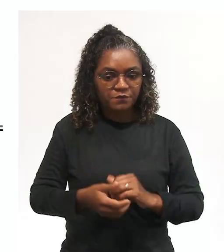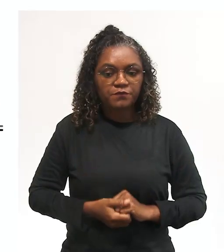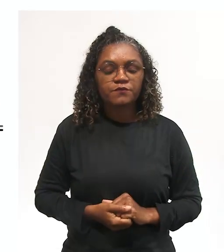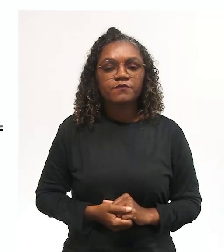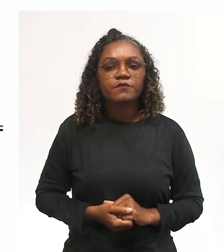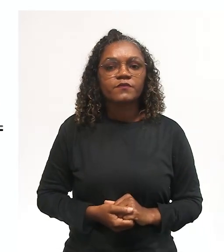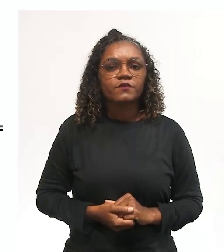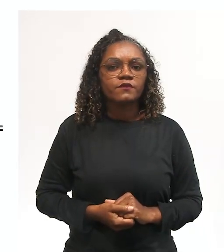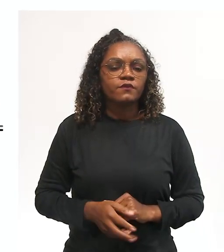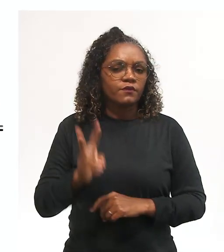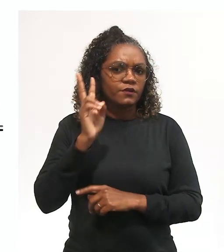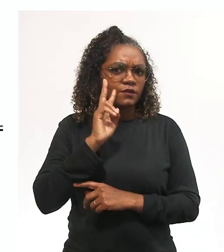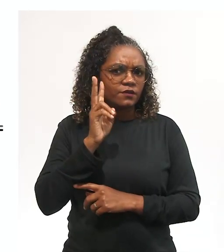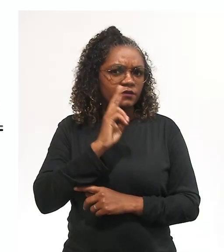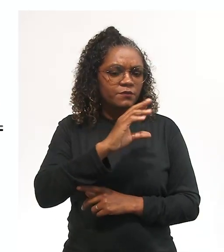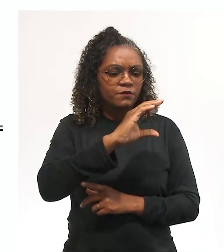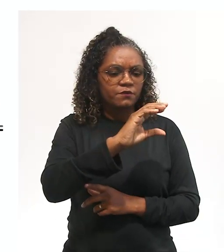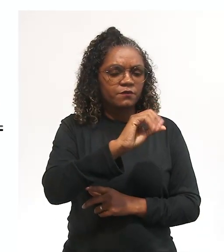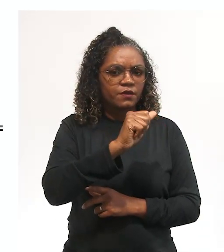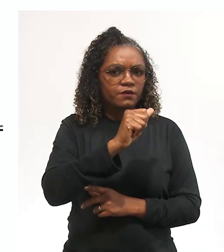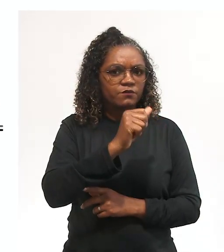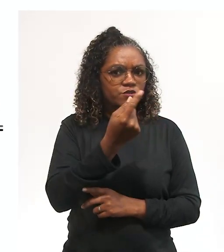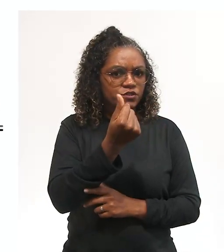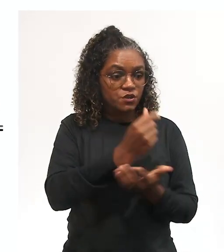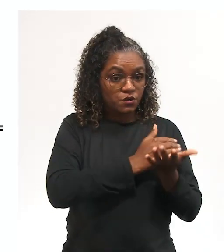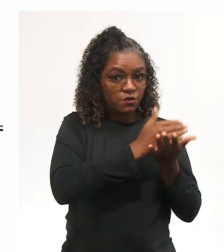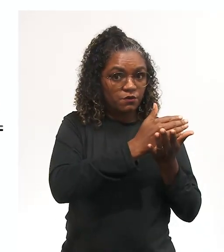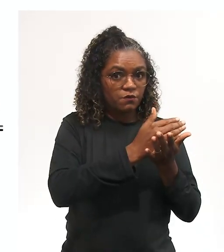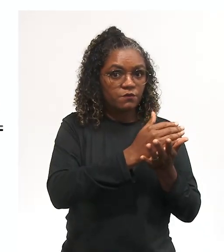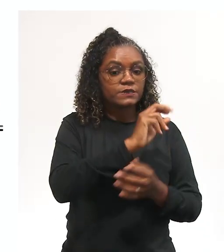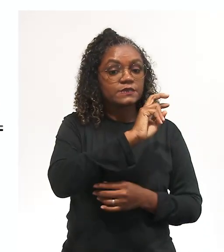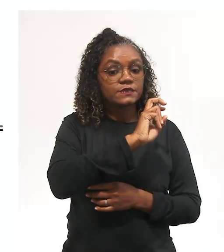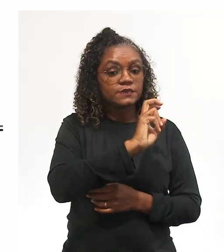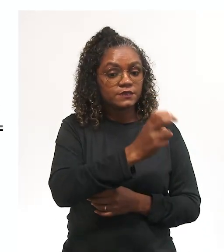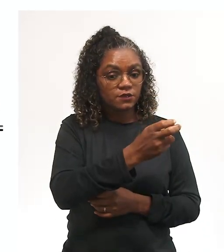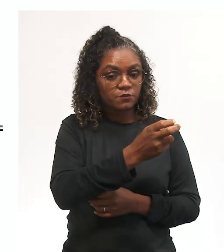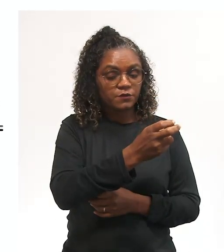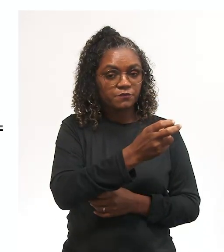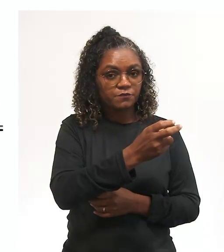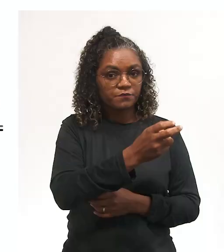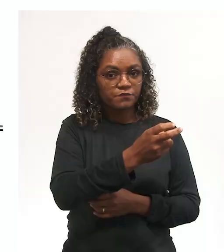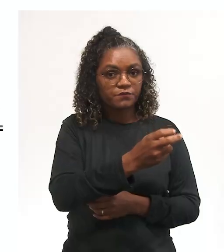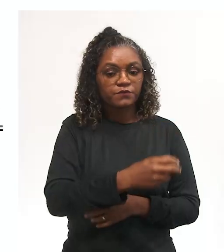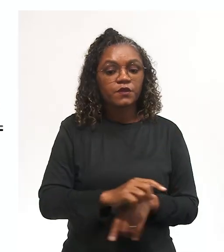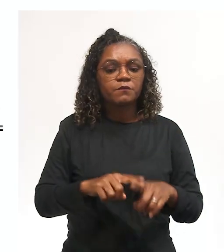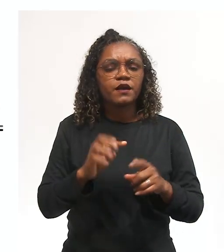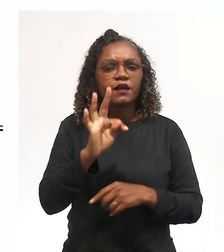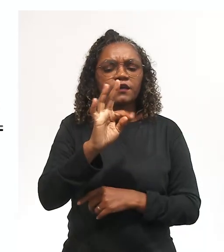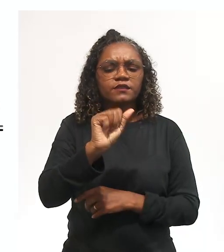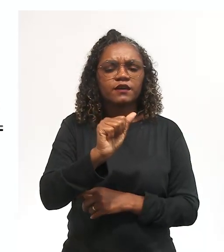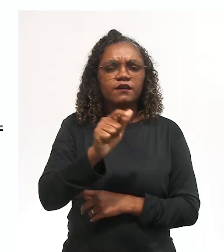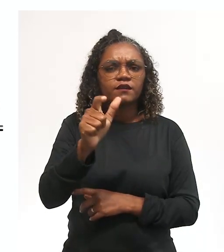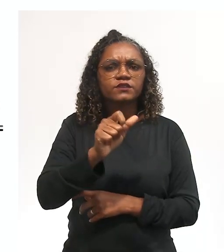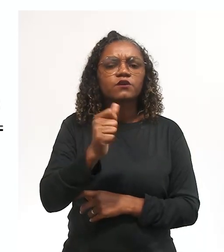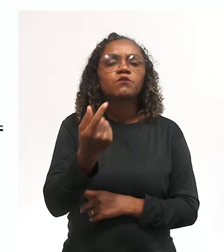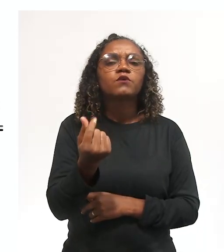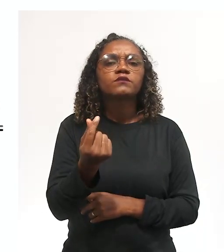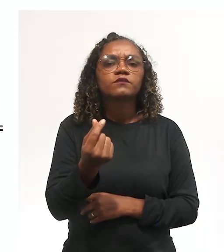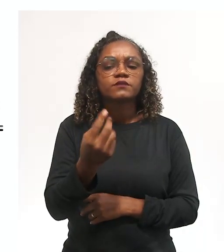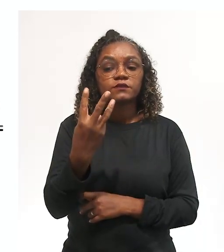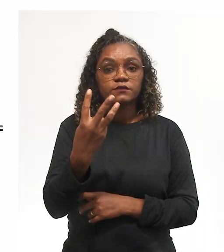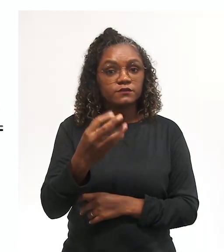Capital, 5.000. Taxa, 3% ao mês. O